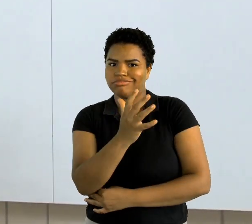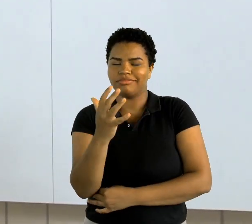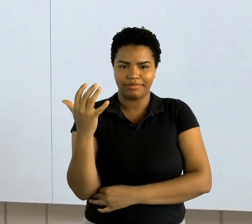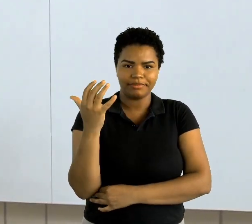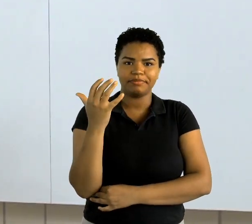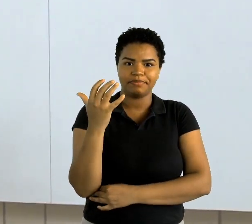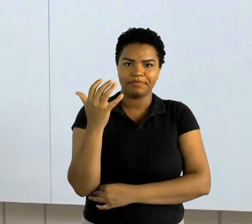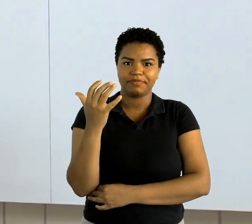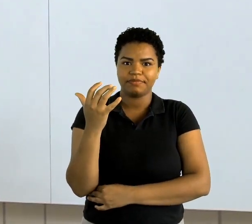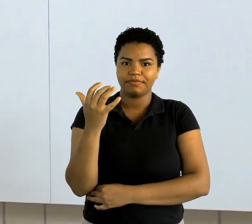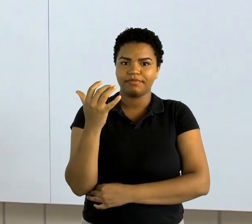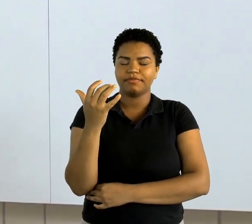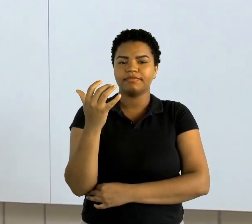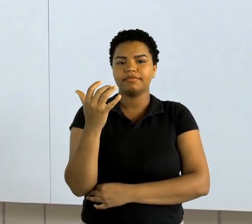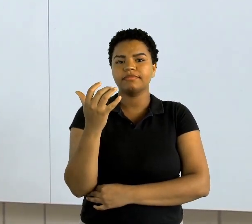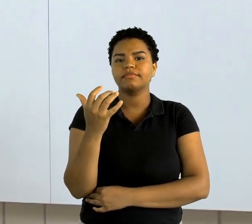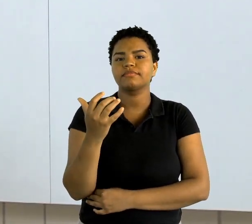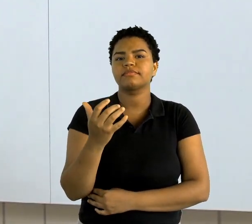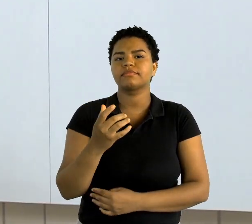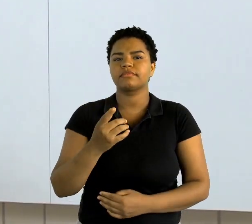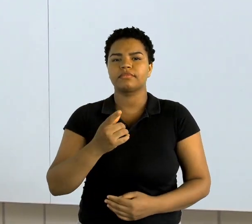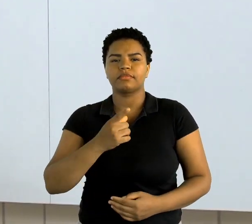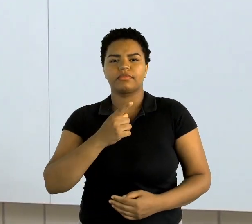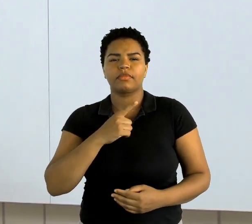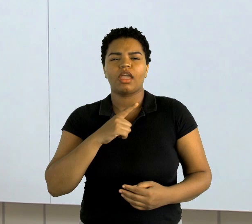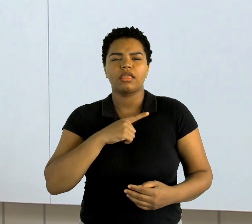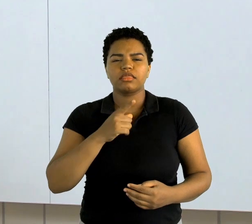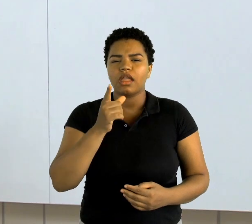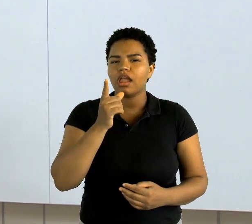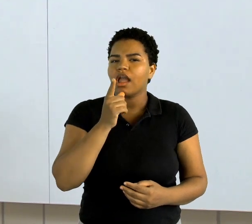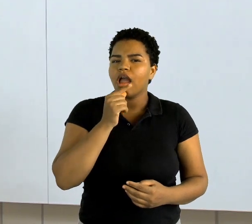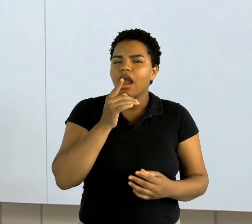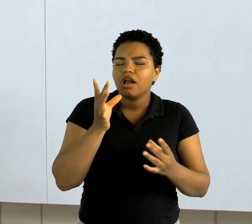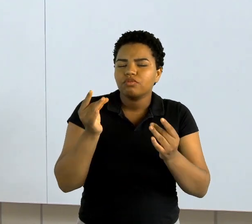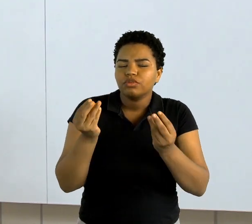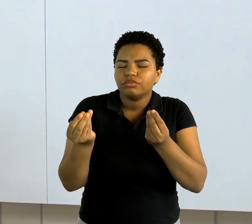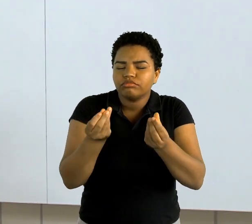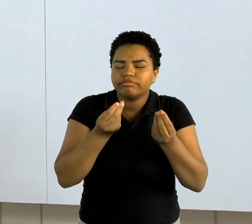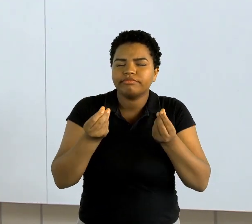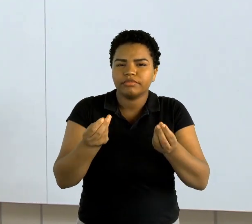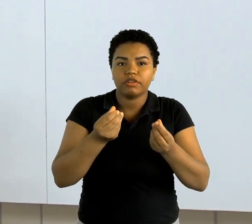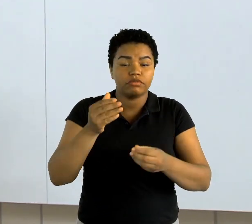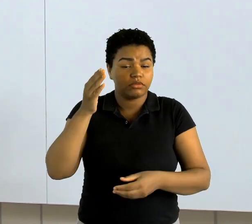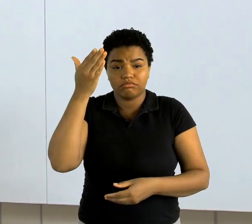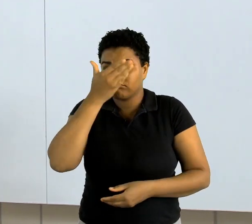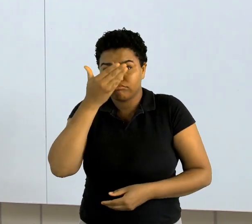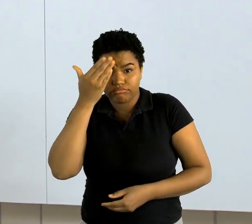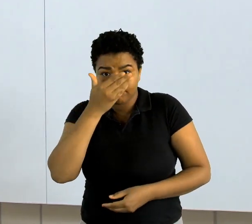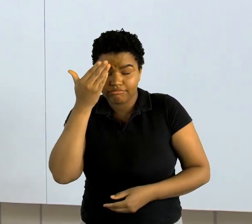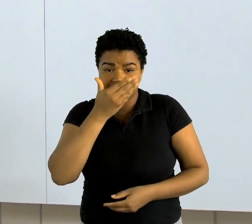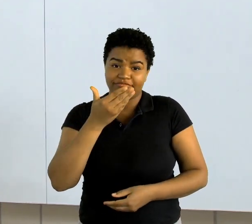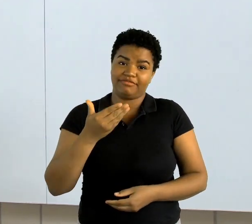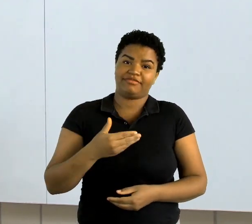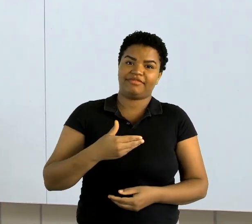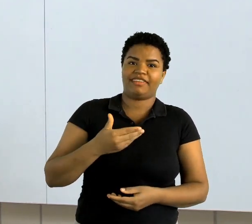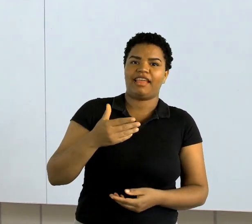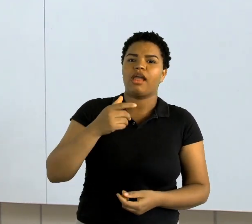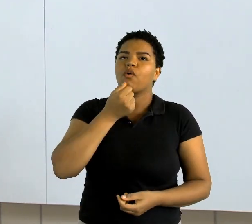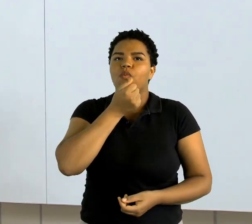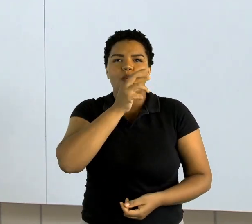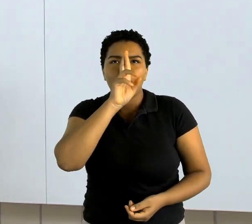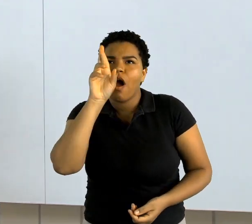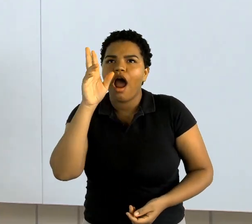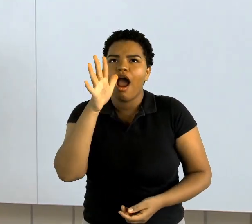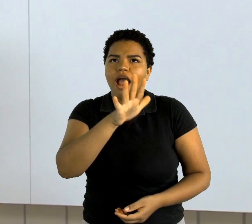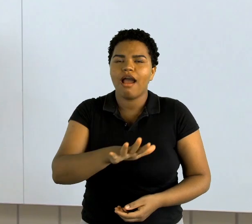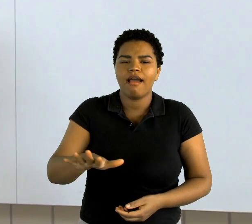a umidade, algumas coisas que você não vê, como a umidade do ar, que é a quantidade de água que tem no ar, e